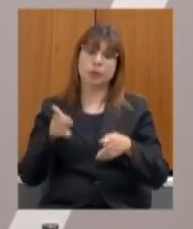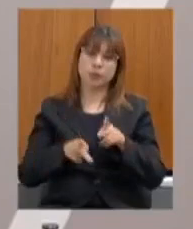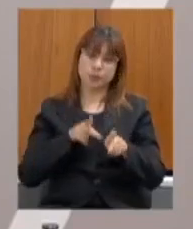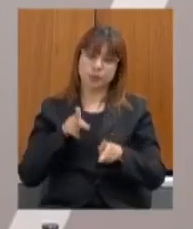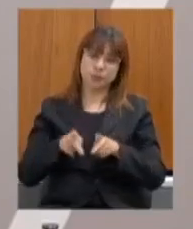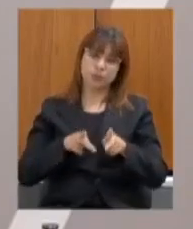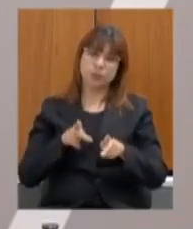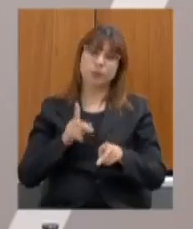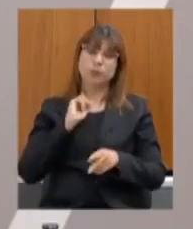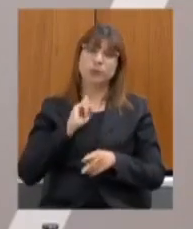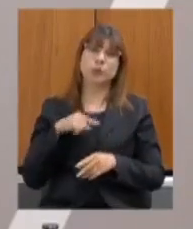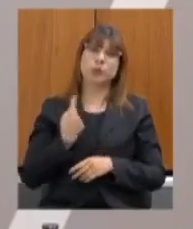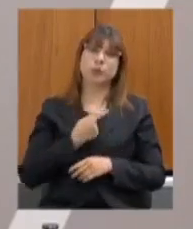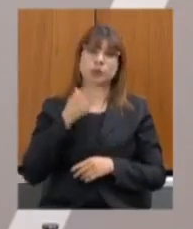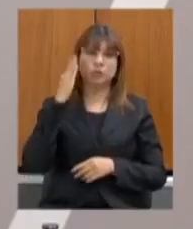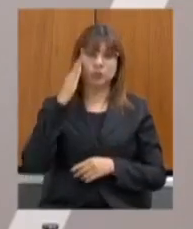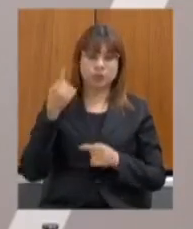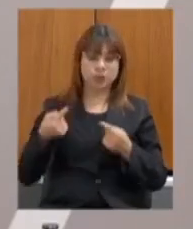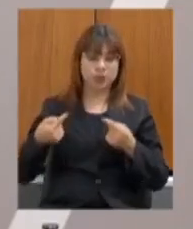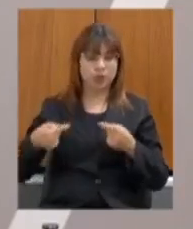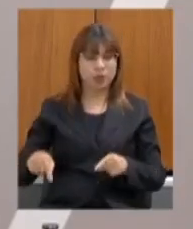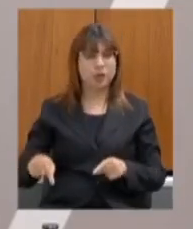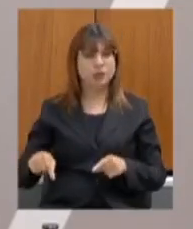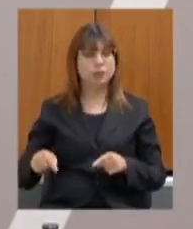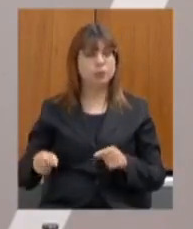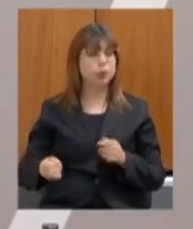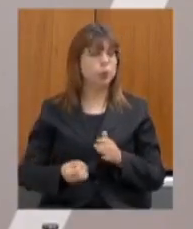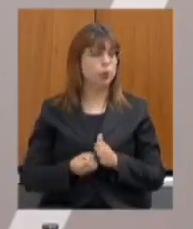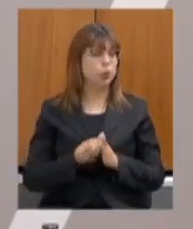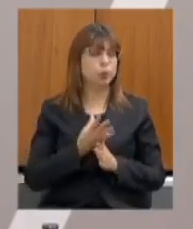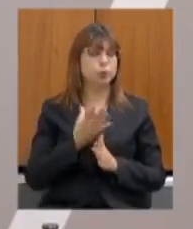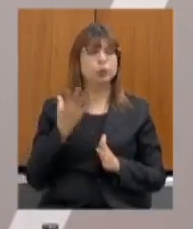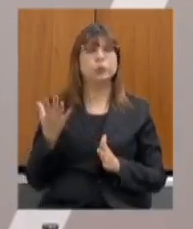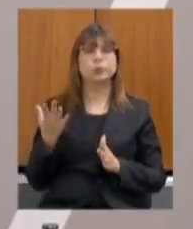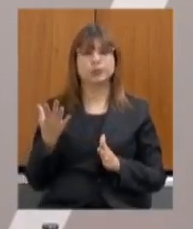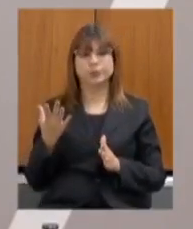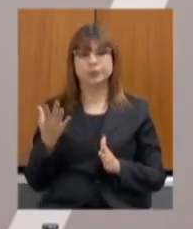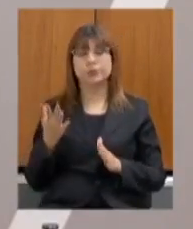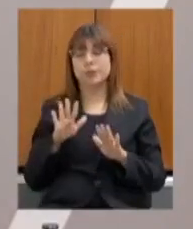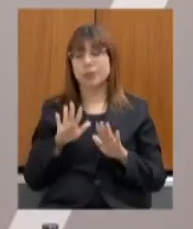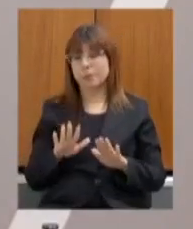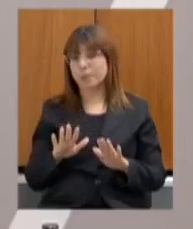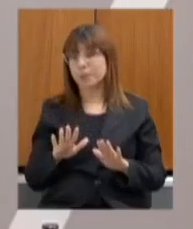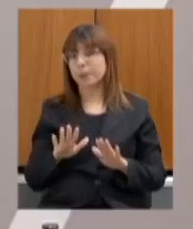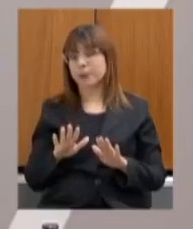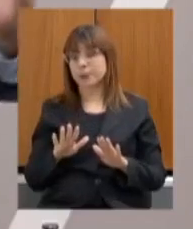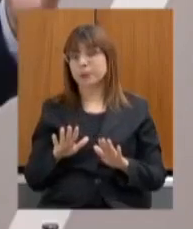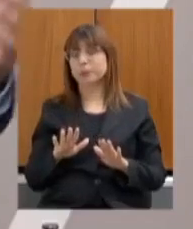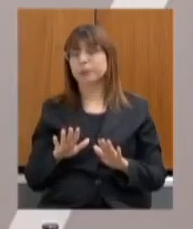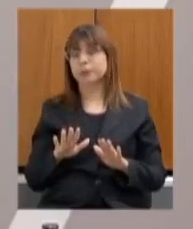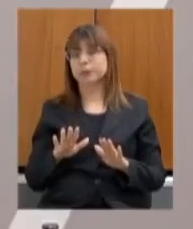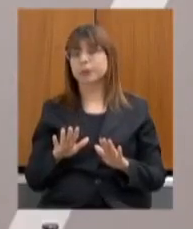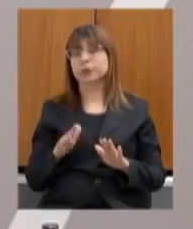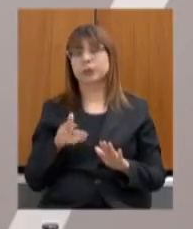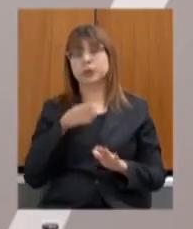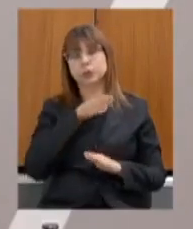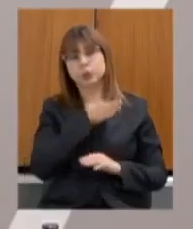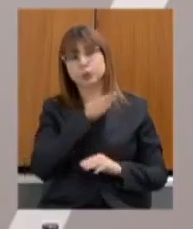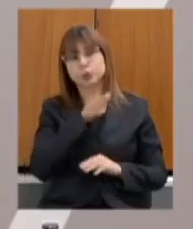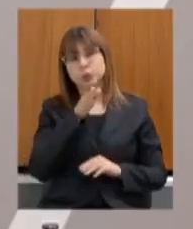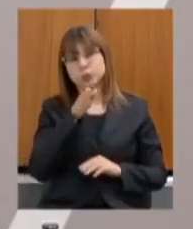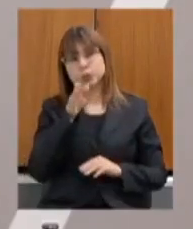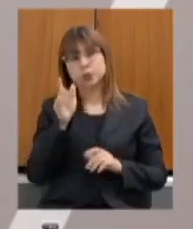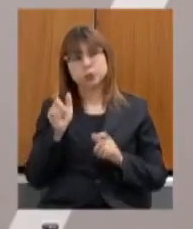que os desafios são inúmeros, são muitos, mas, rodando o Estado de Minas